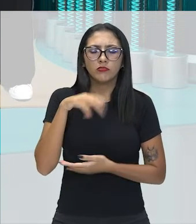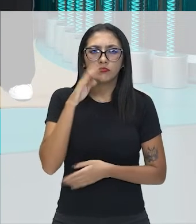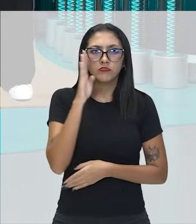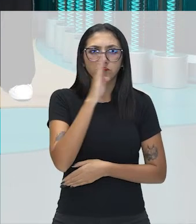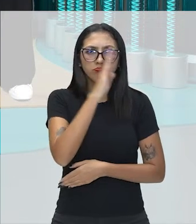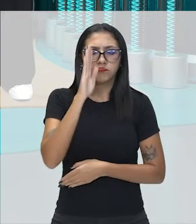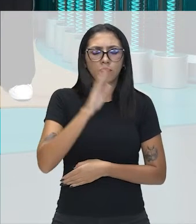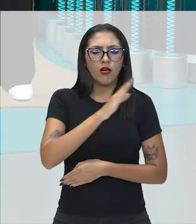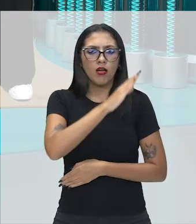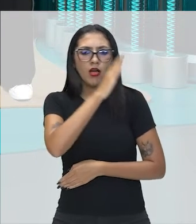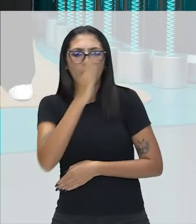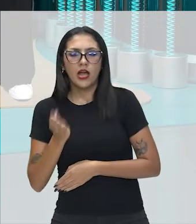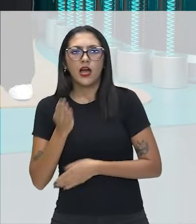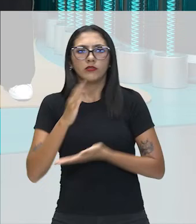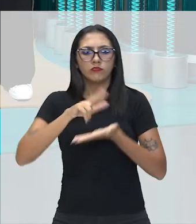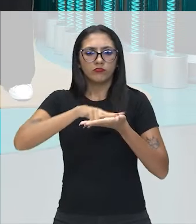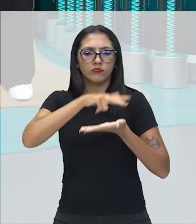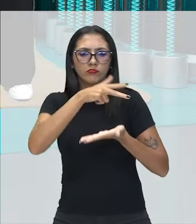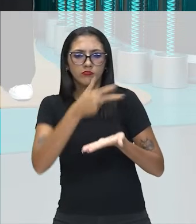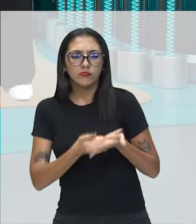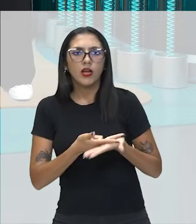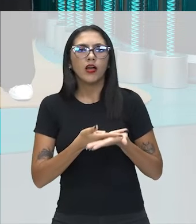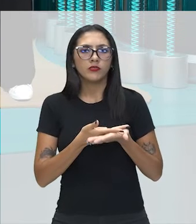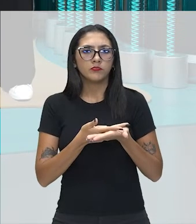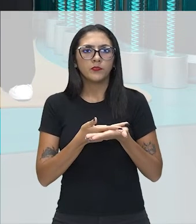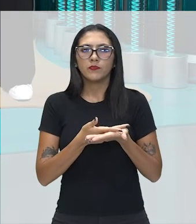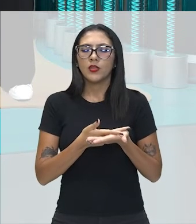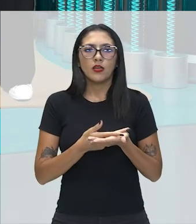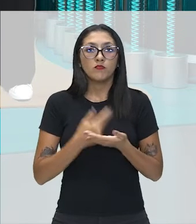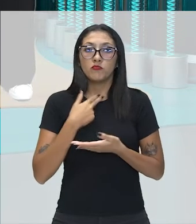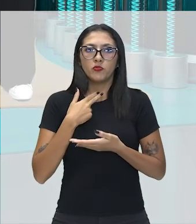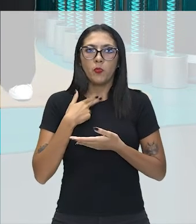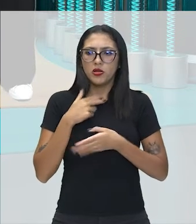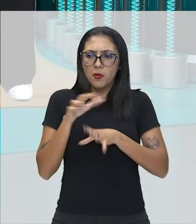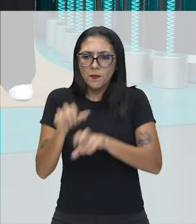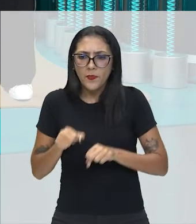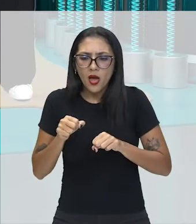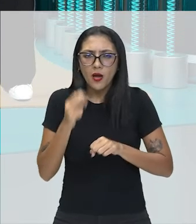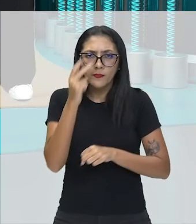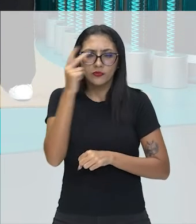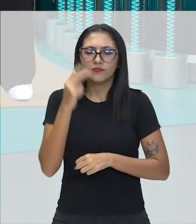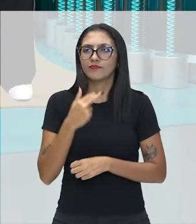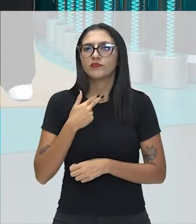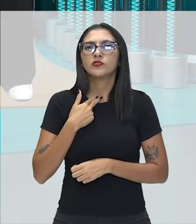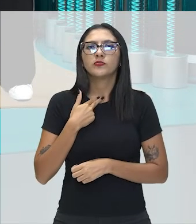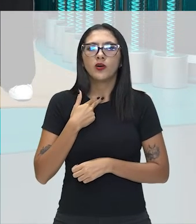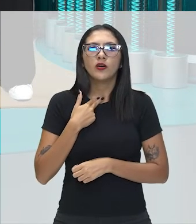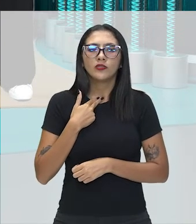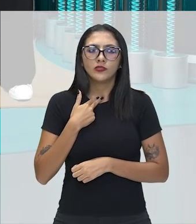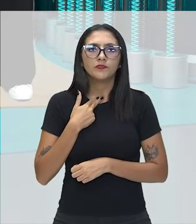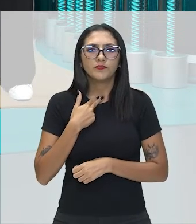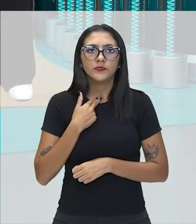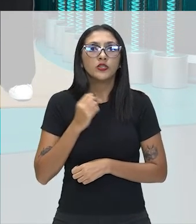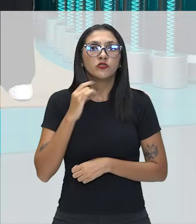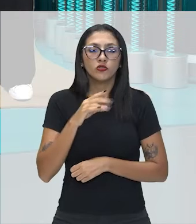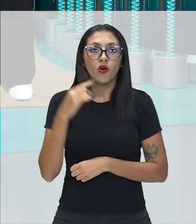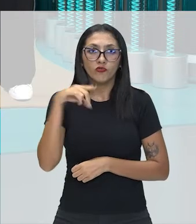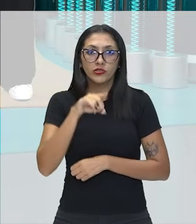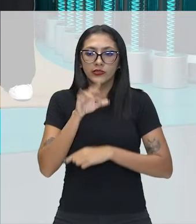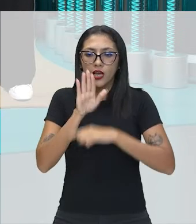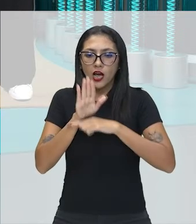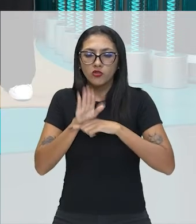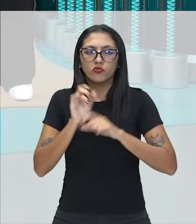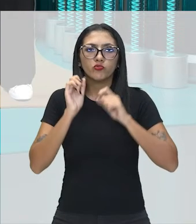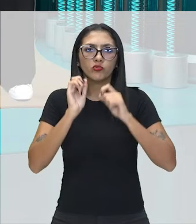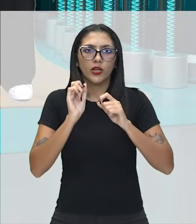movimente a vítima. Você vai ligar para o atendimento de emergência, né? E você vai segurar a cabeça dessa vítima